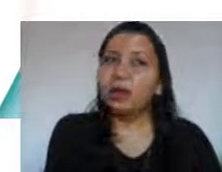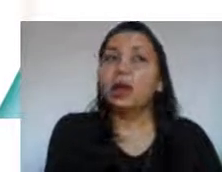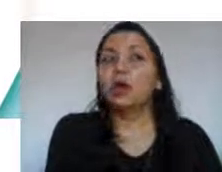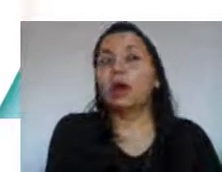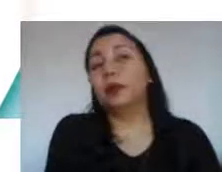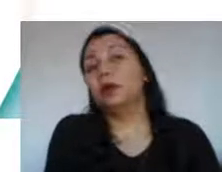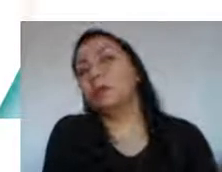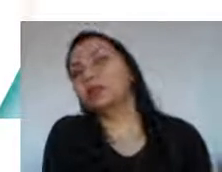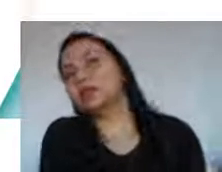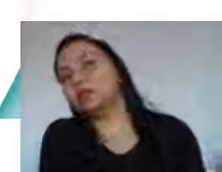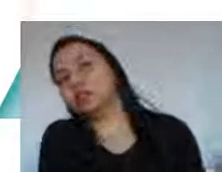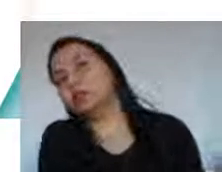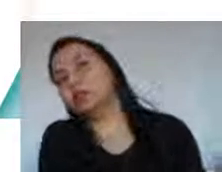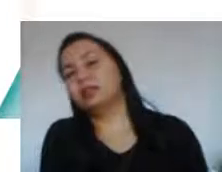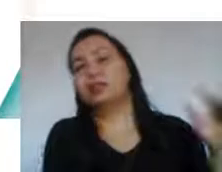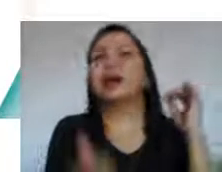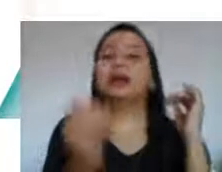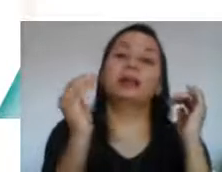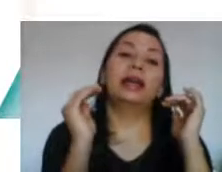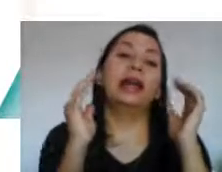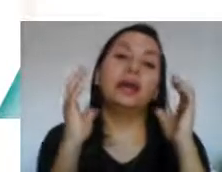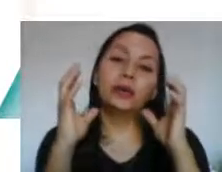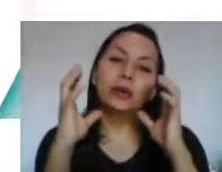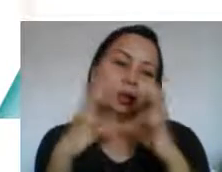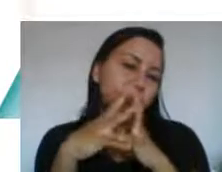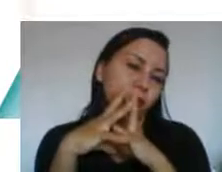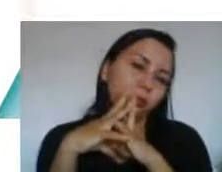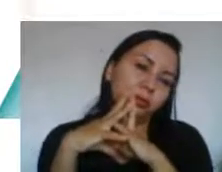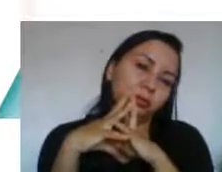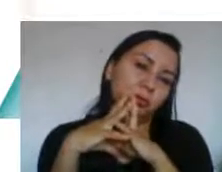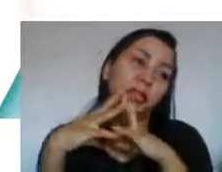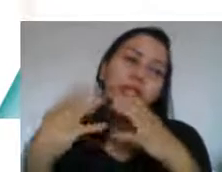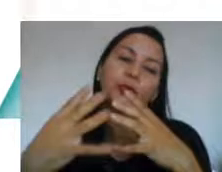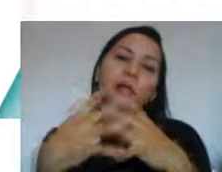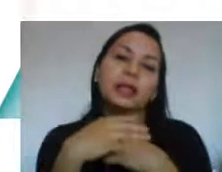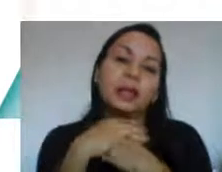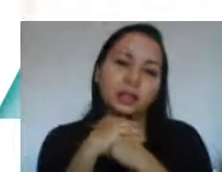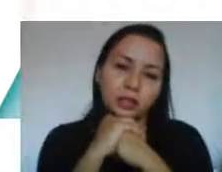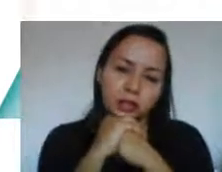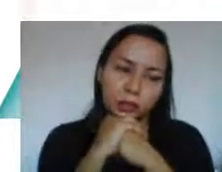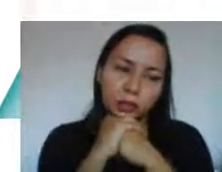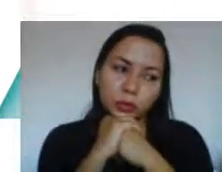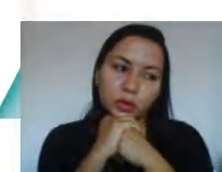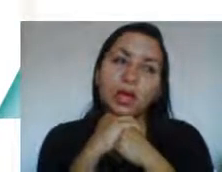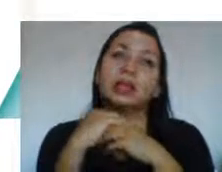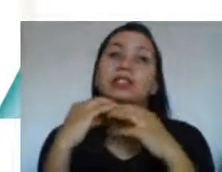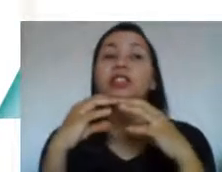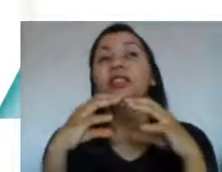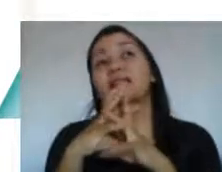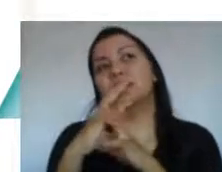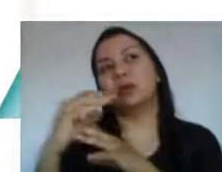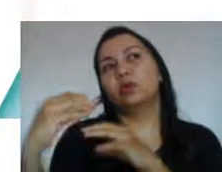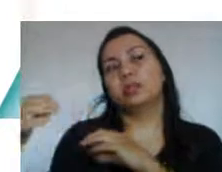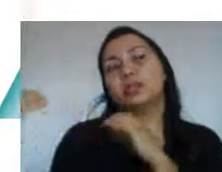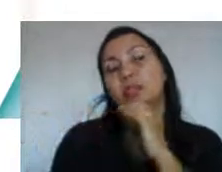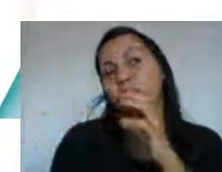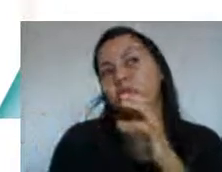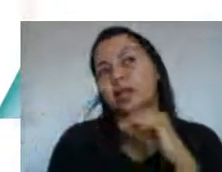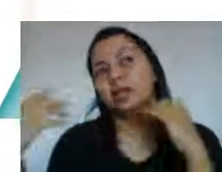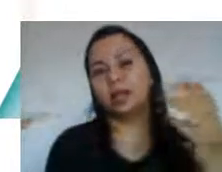correta, com a preocupação, digamos assim, da recolocação, da disponibilidade desses recursos, desses recursos